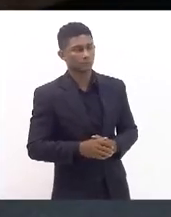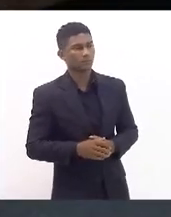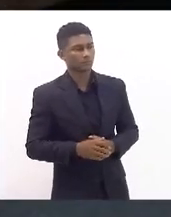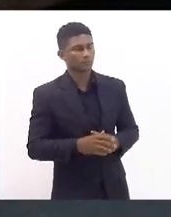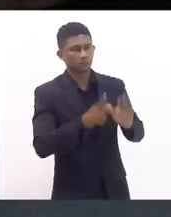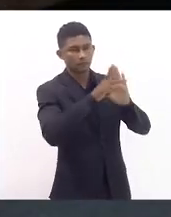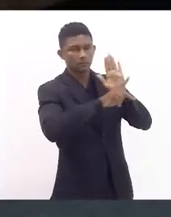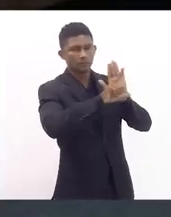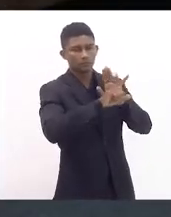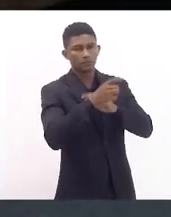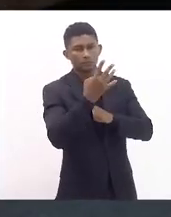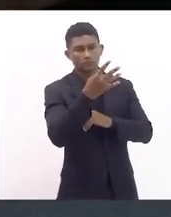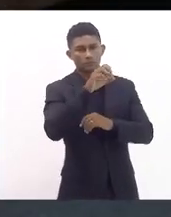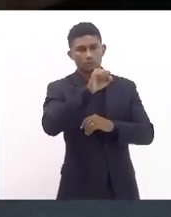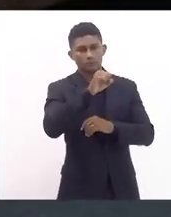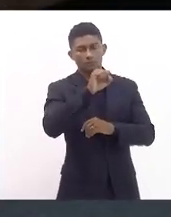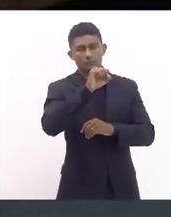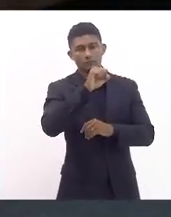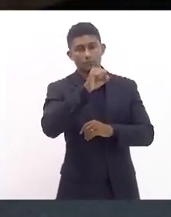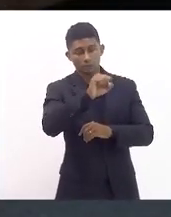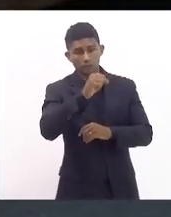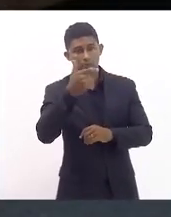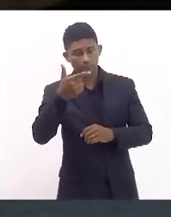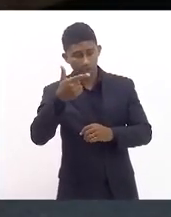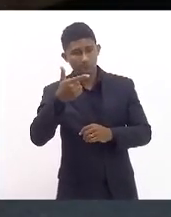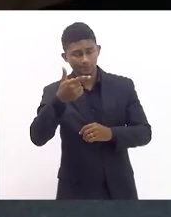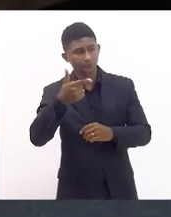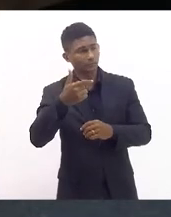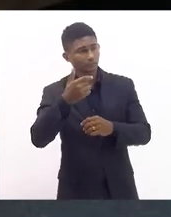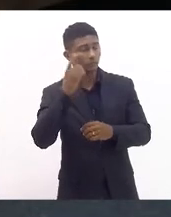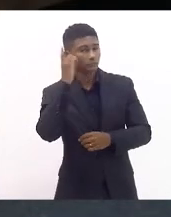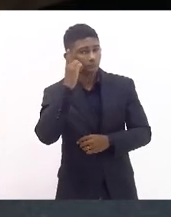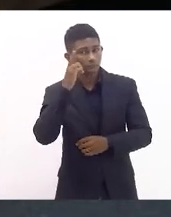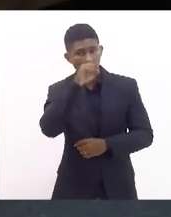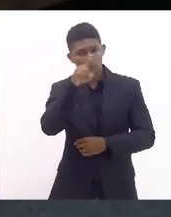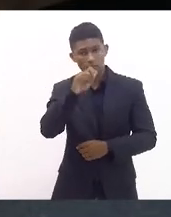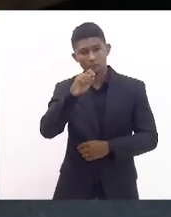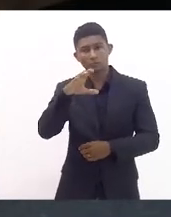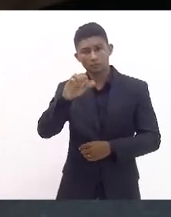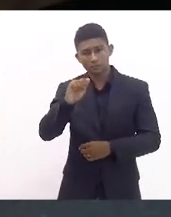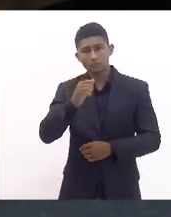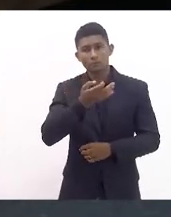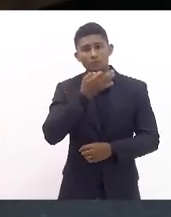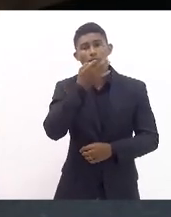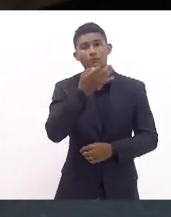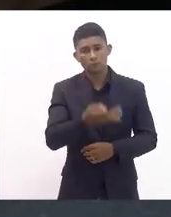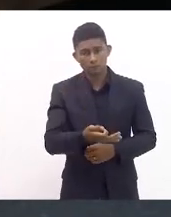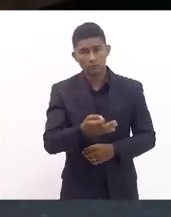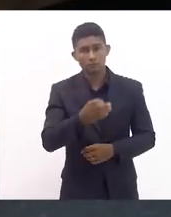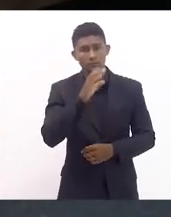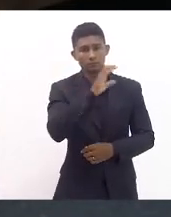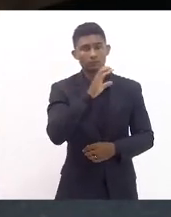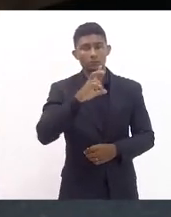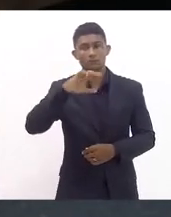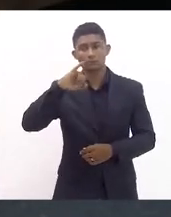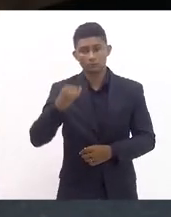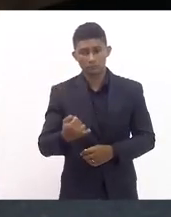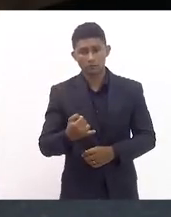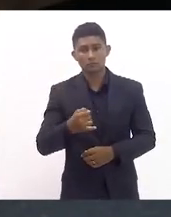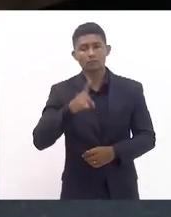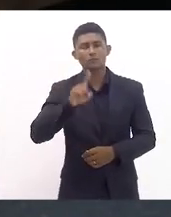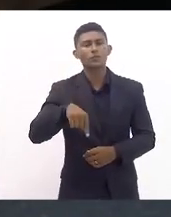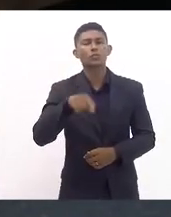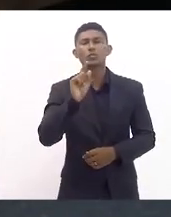PL 4182, deputado Zacca. Não tem problema, não. O parecer da CCJ por